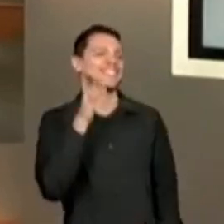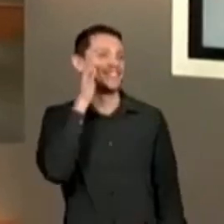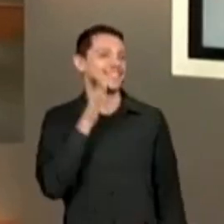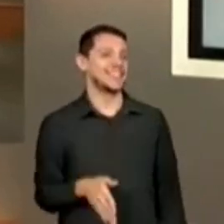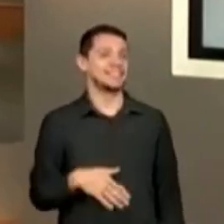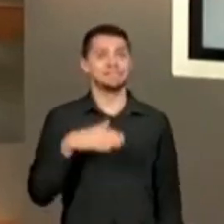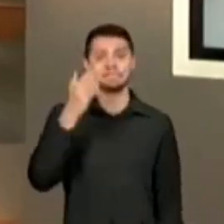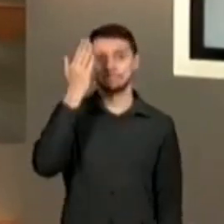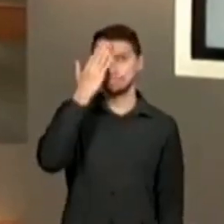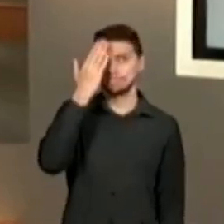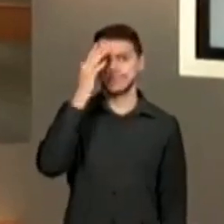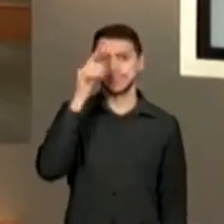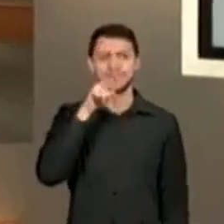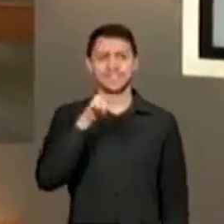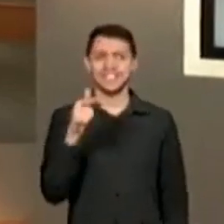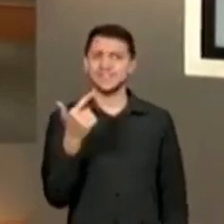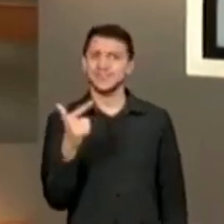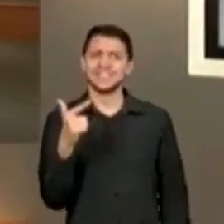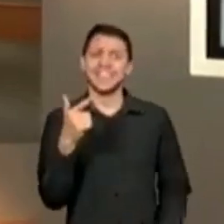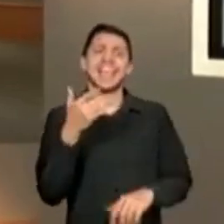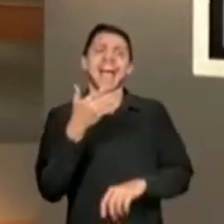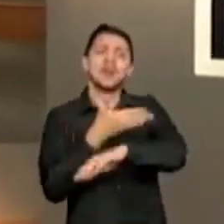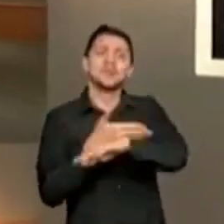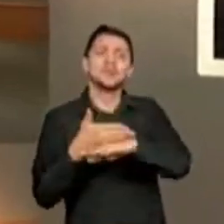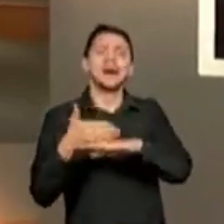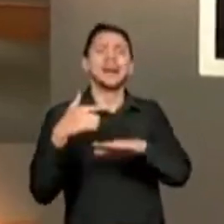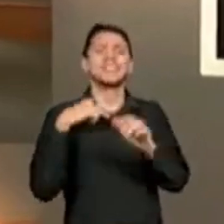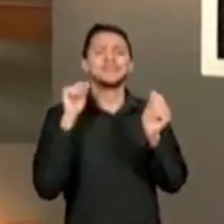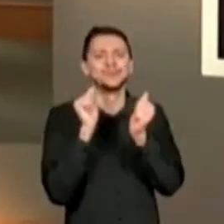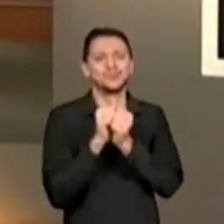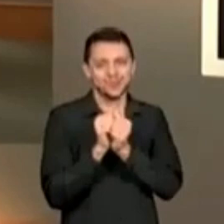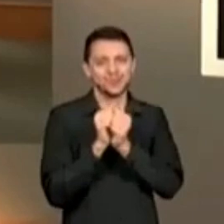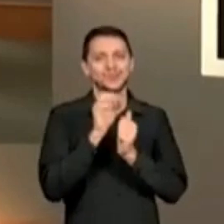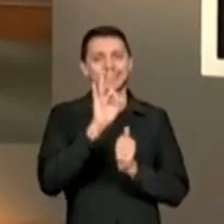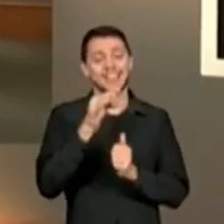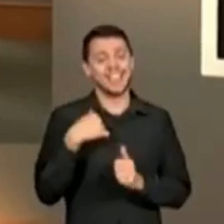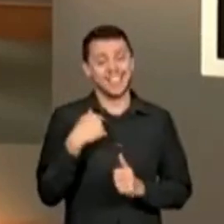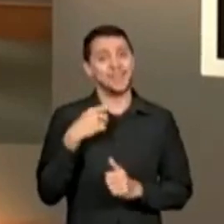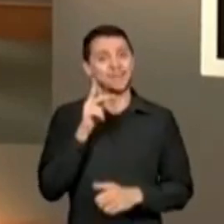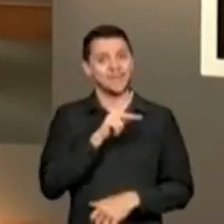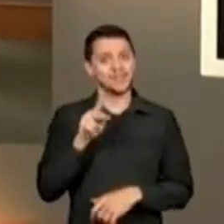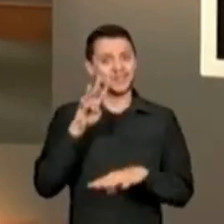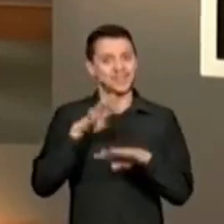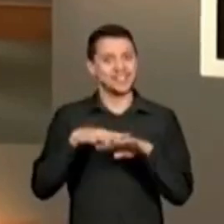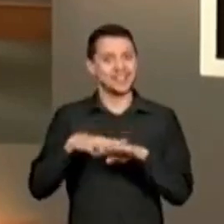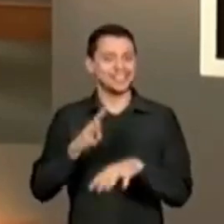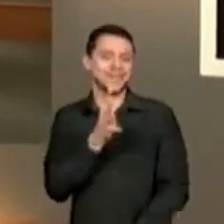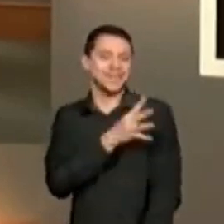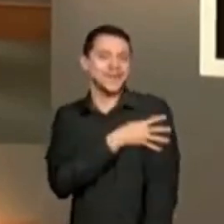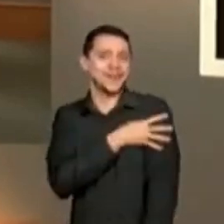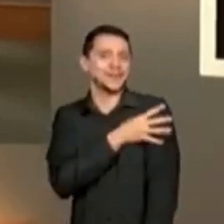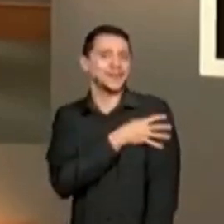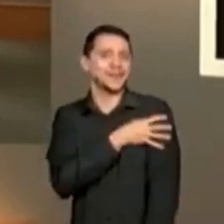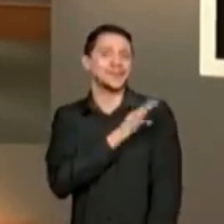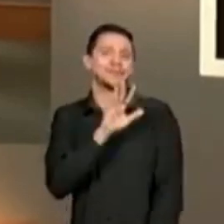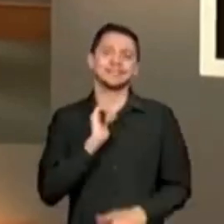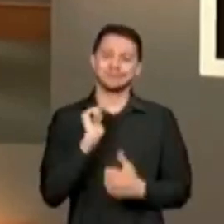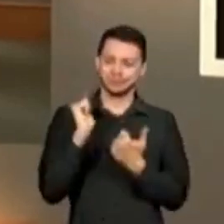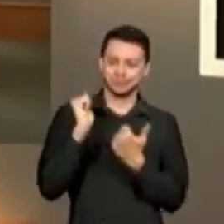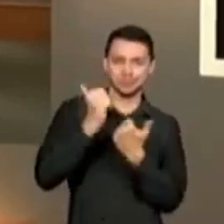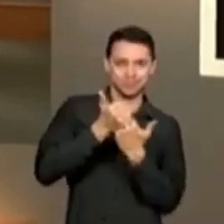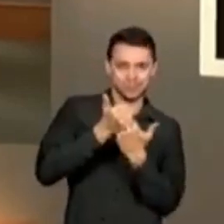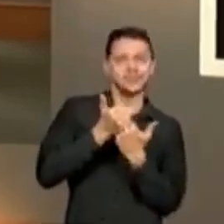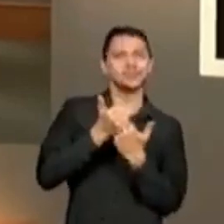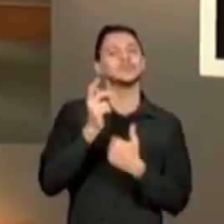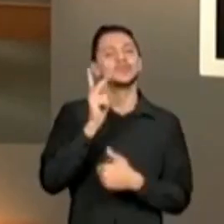não estão assim tão acostumados comigo, né? Porque eu sou professora normalmente do quarto ano, né? E estou substituindo aí em algumas